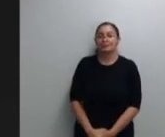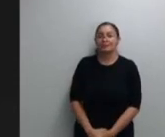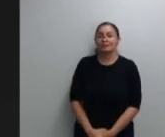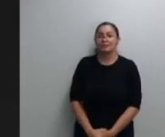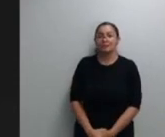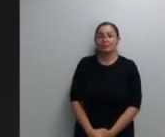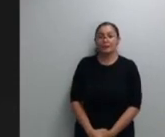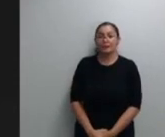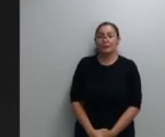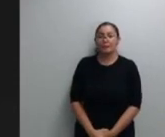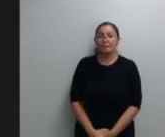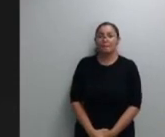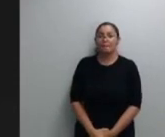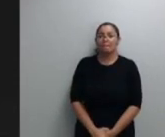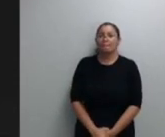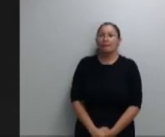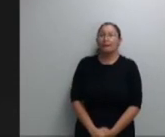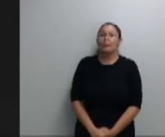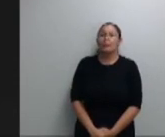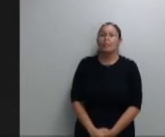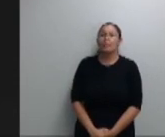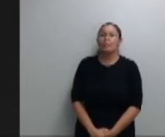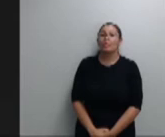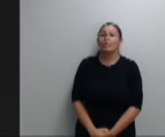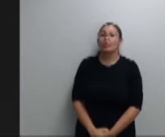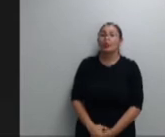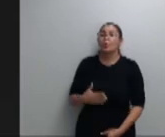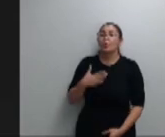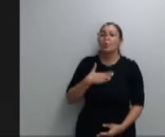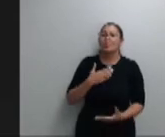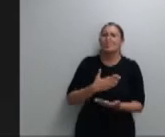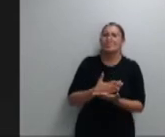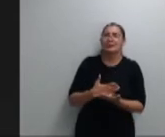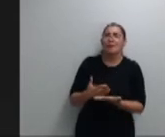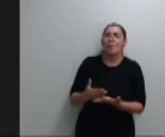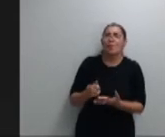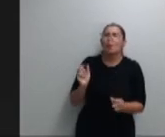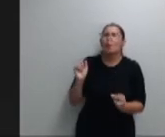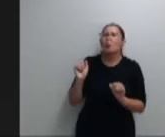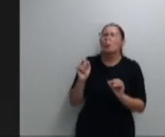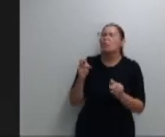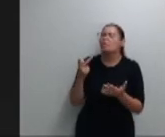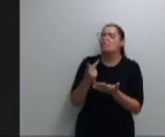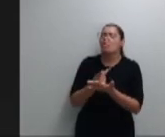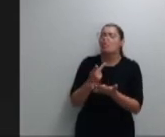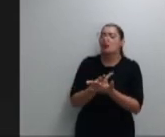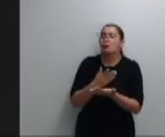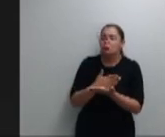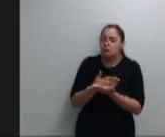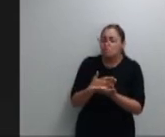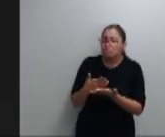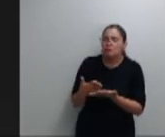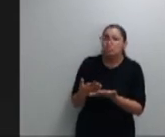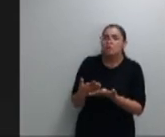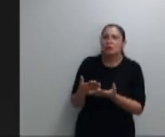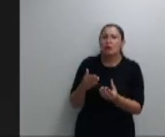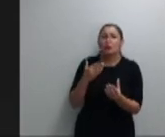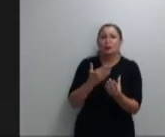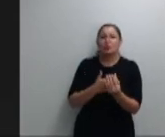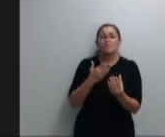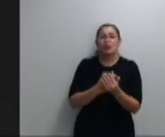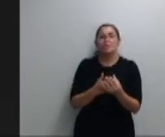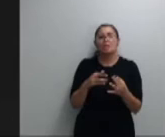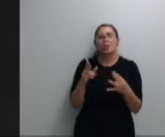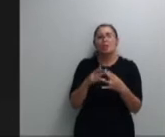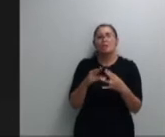e eu então inicio houve um pequeno equívoco no início do processamento do recurso isso